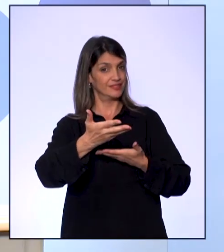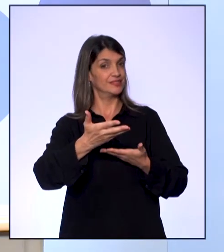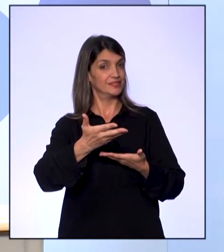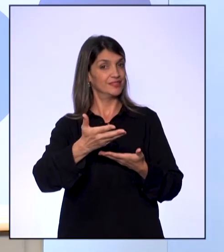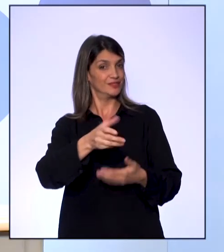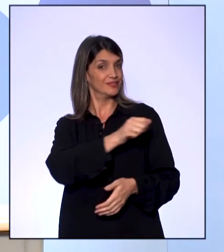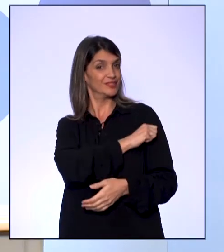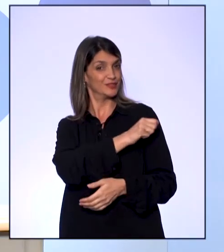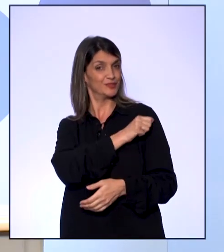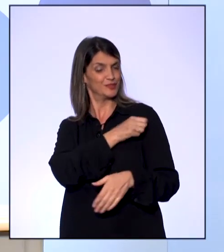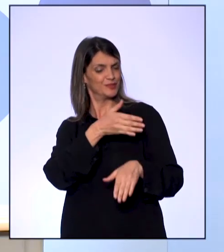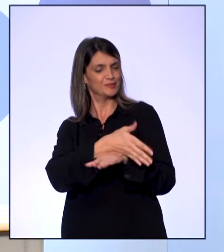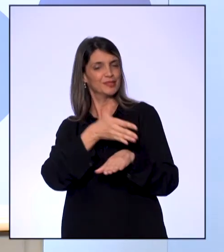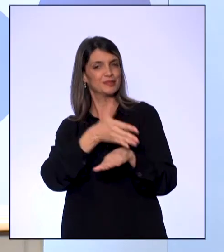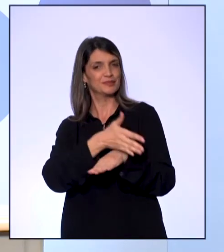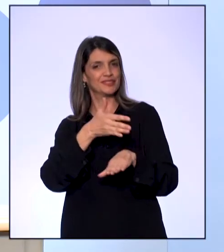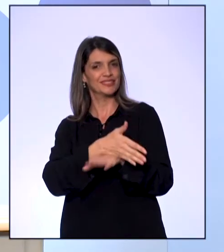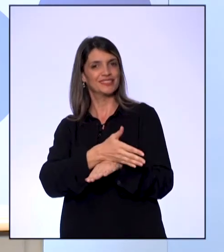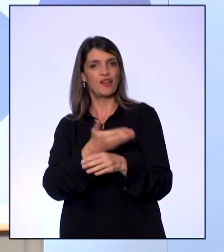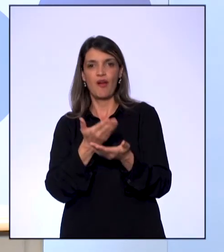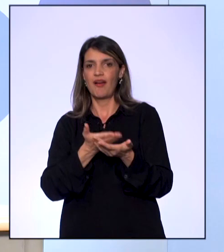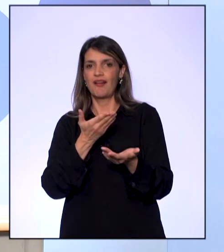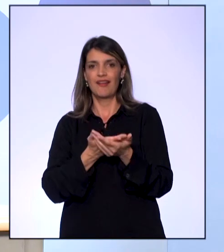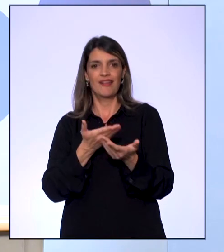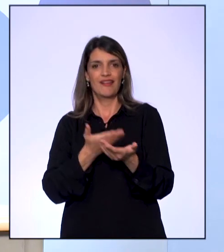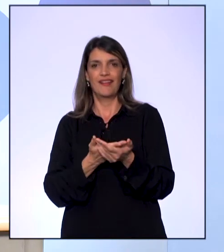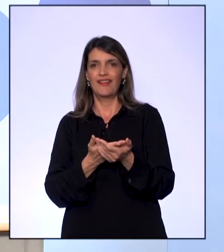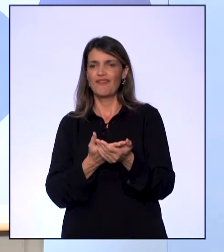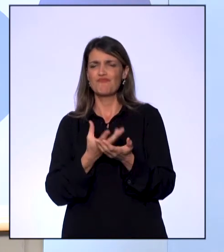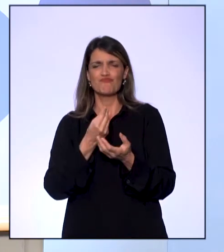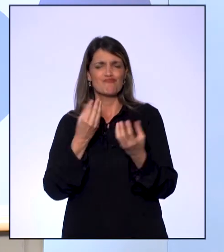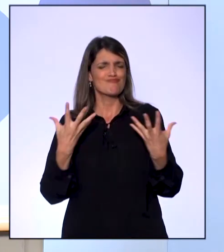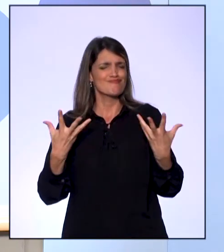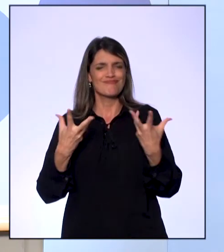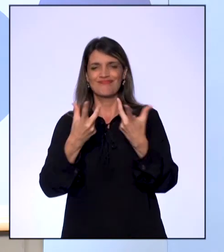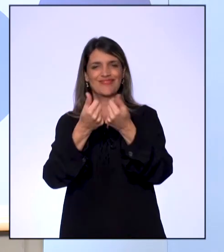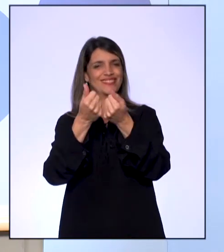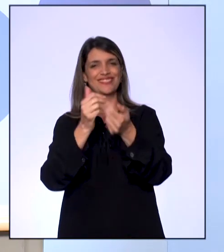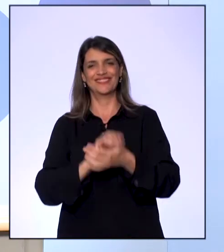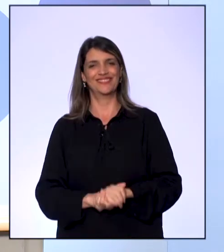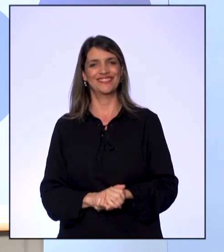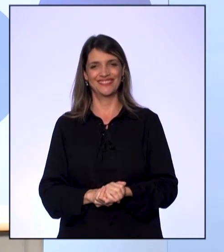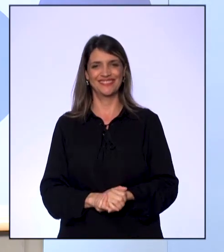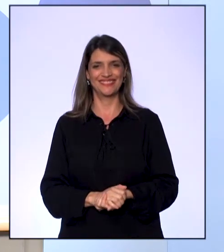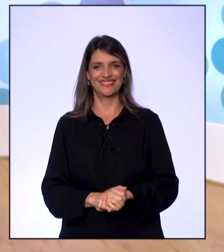alunos, a participação, a aula foi muito enriquecedora,